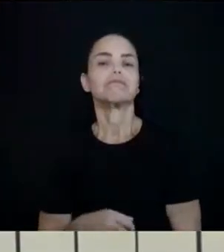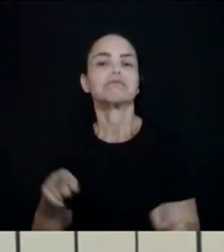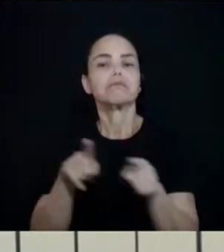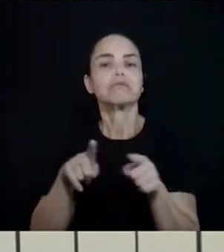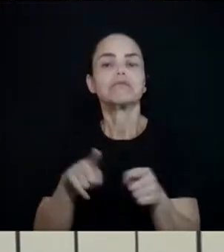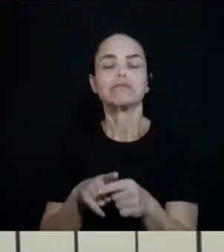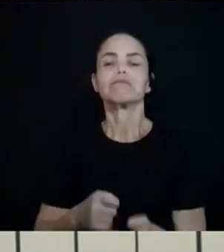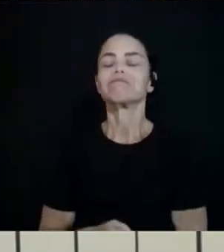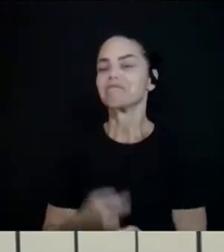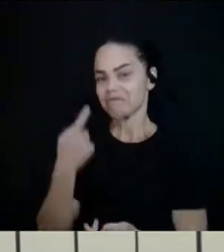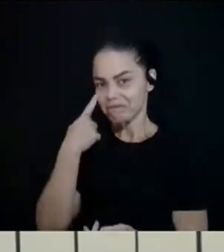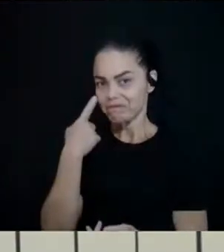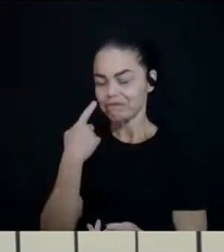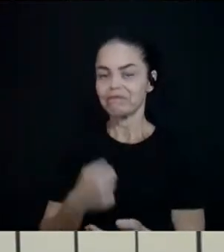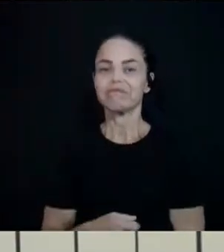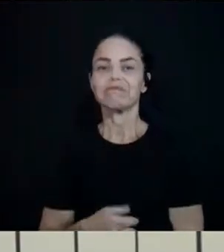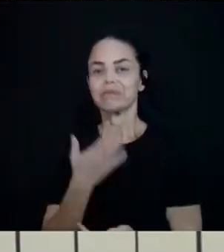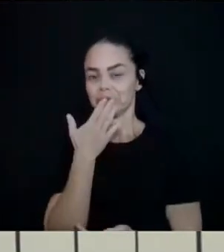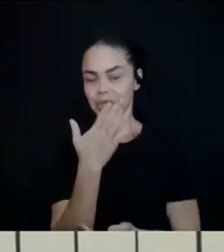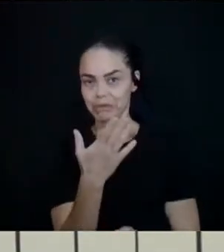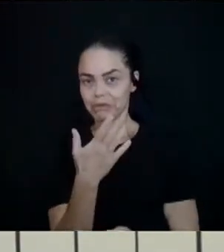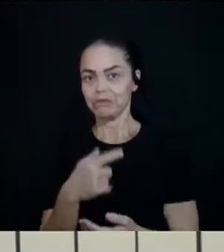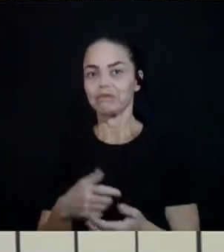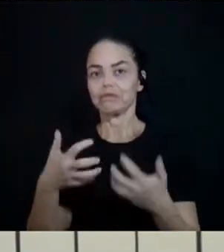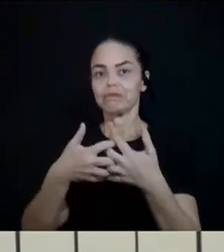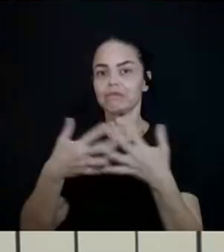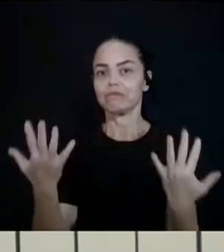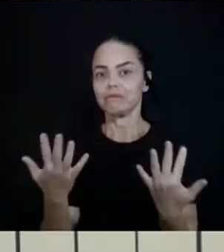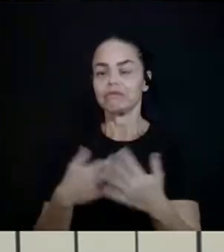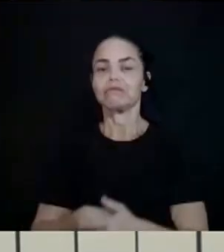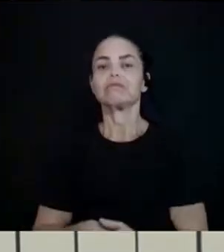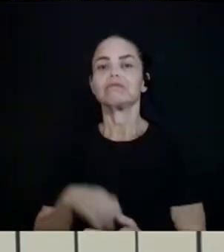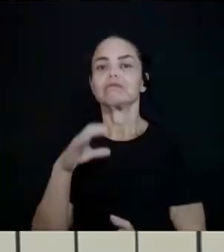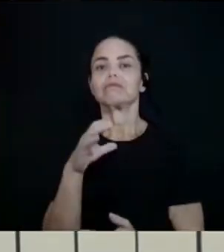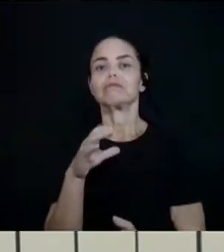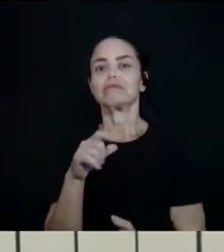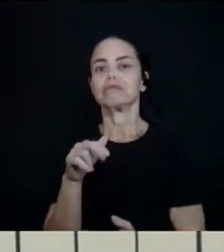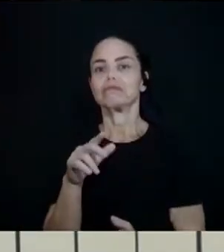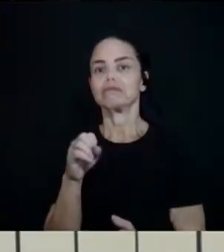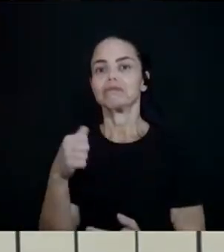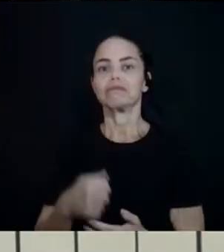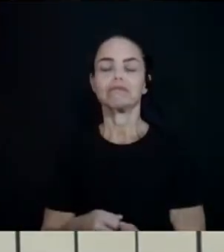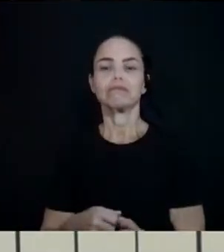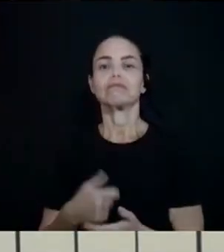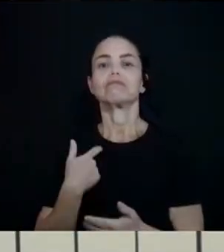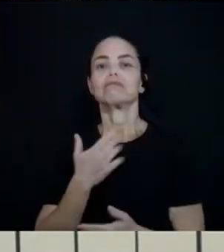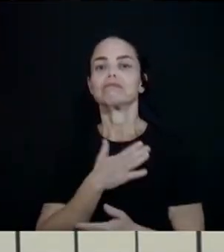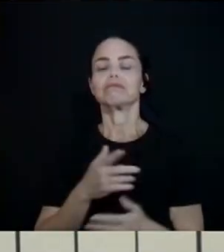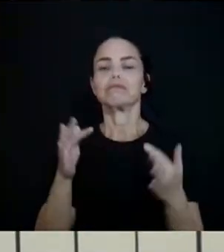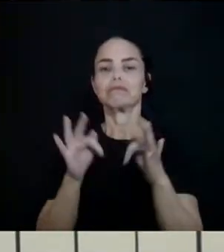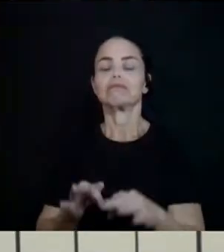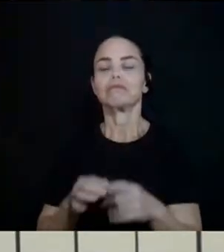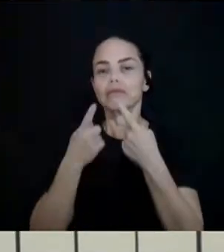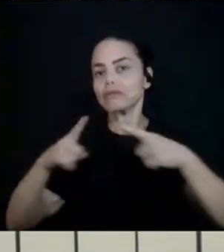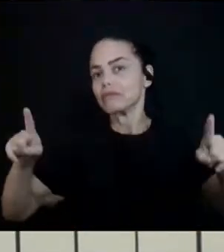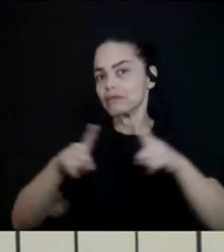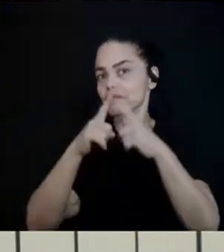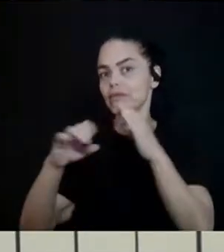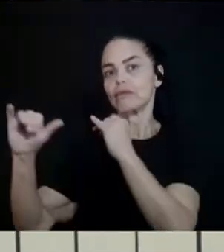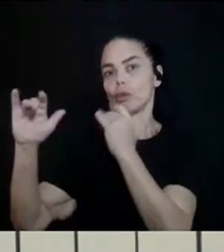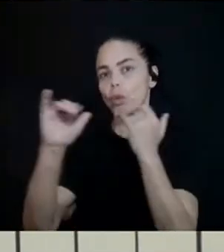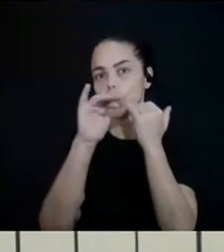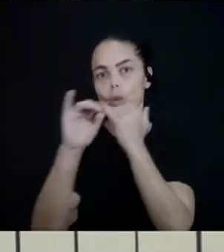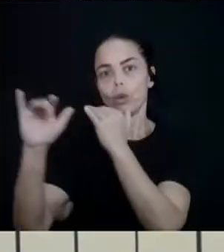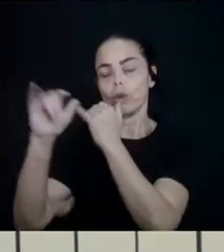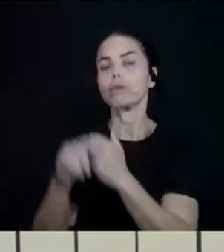E olha só, após pedido de desligamento do Carlos Prazeres, que encerrou as atividades na Orquestra Sinfônica de Campinas por